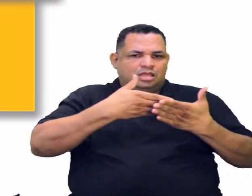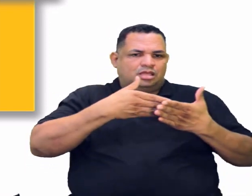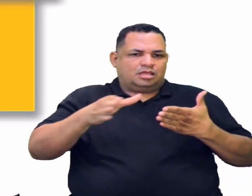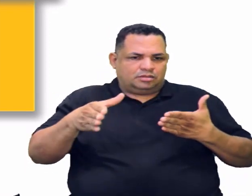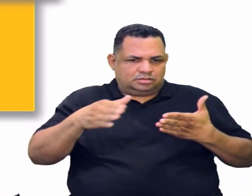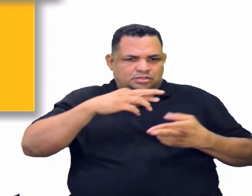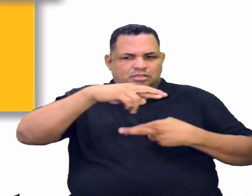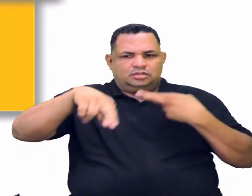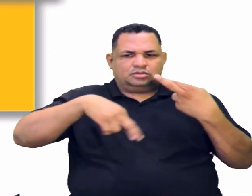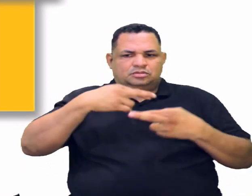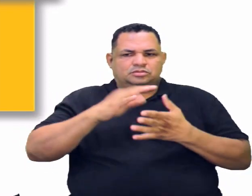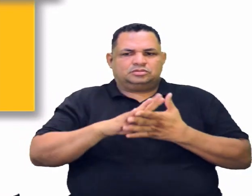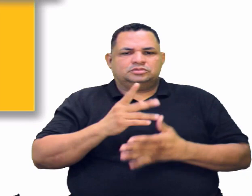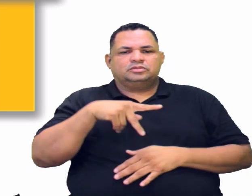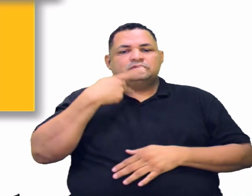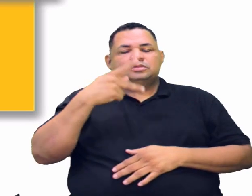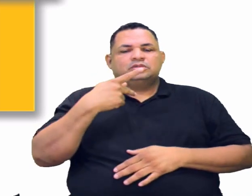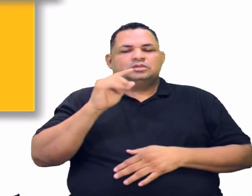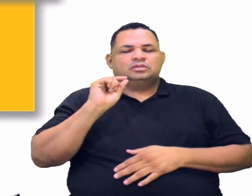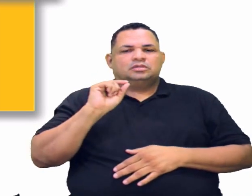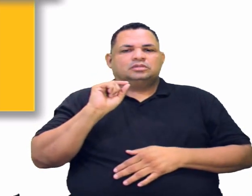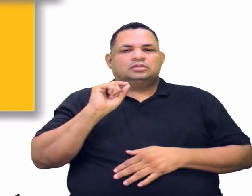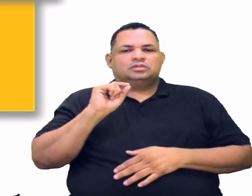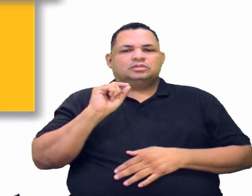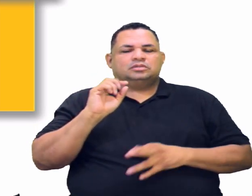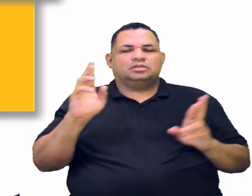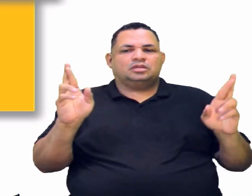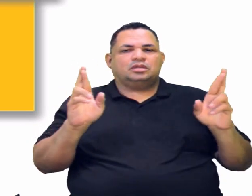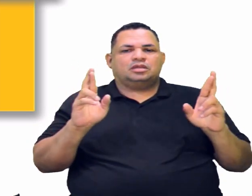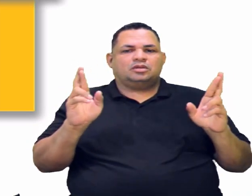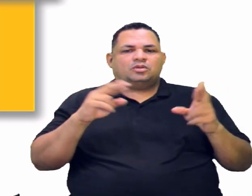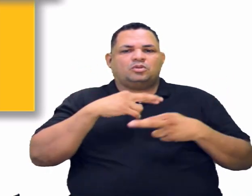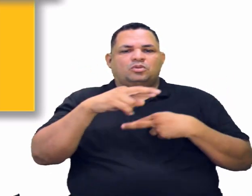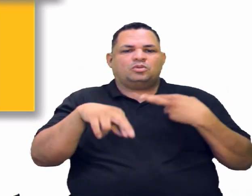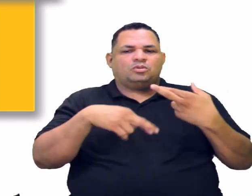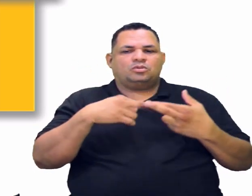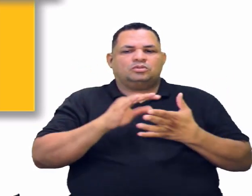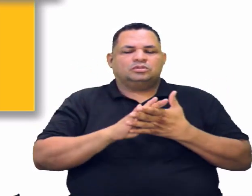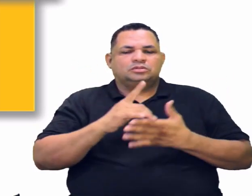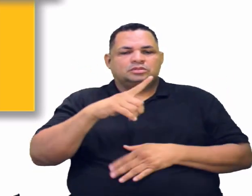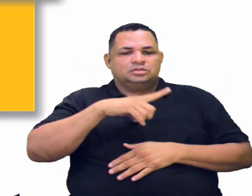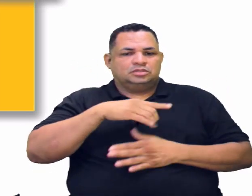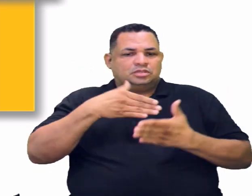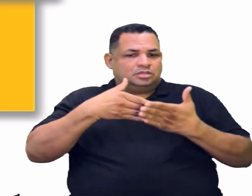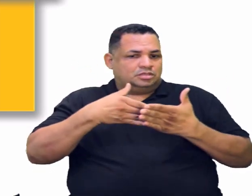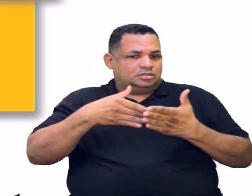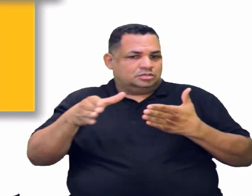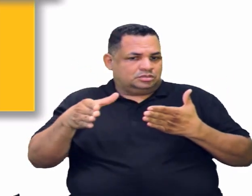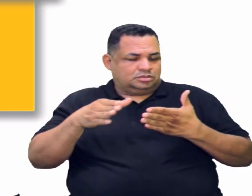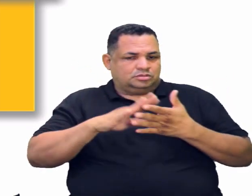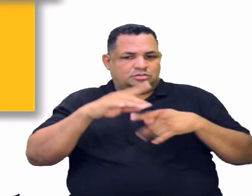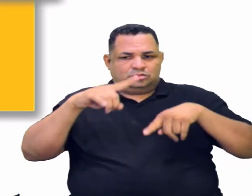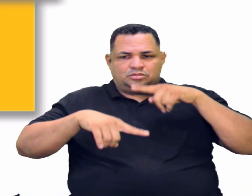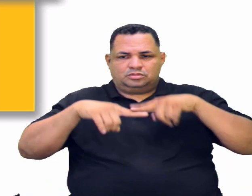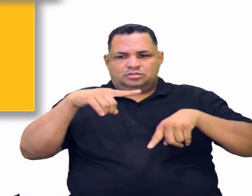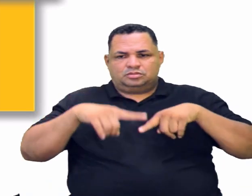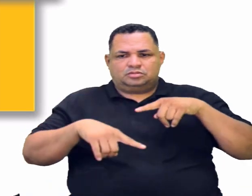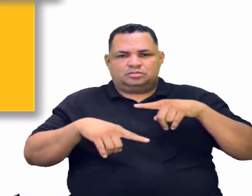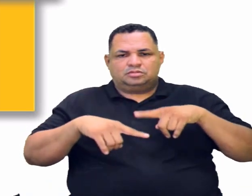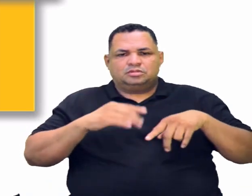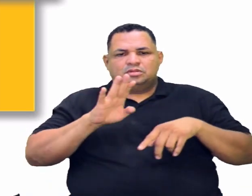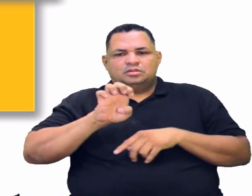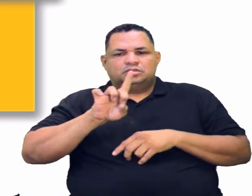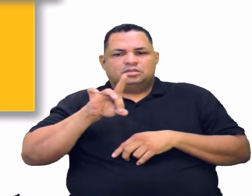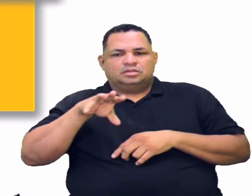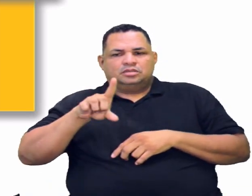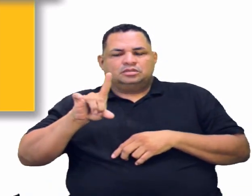e reações, nós estamos falando disso. Em reações onde nós vamos obter tal produto, no caso o aldeído,